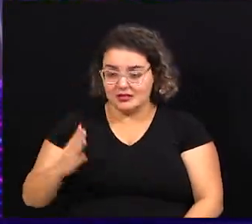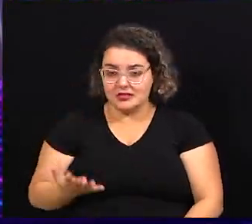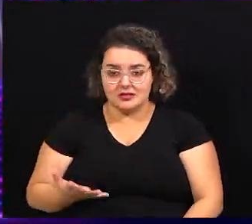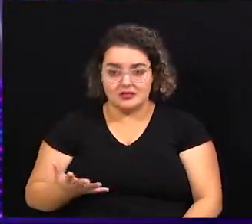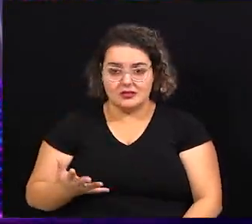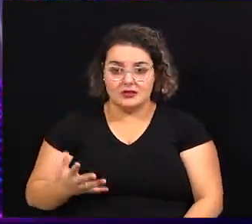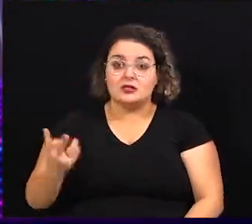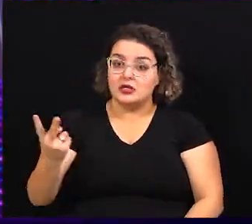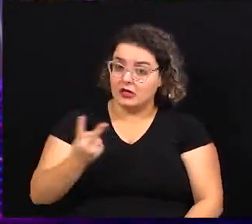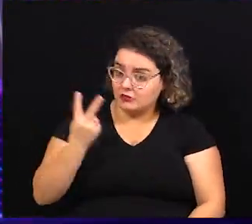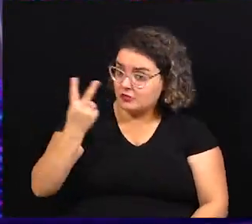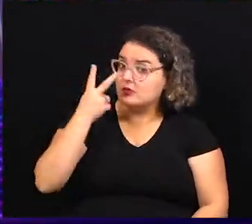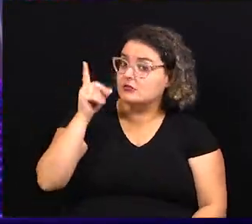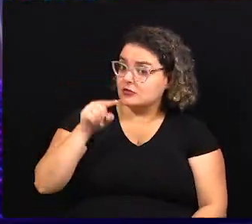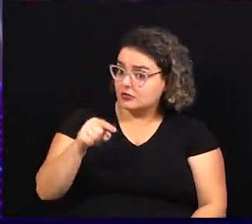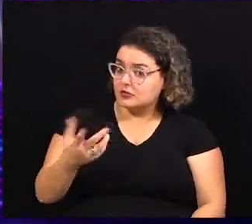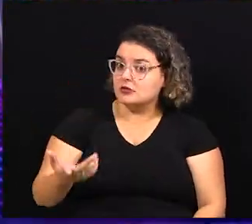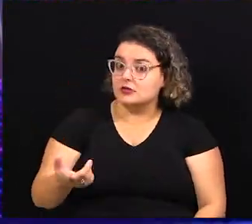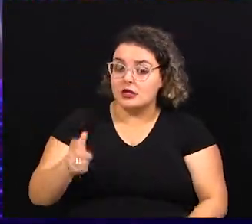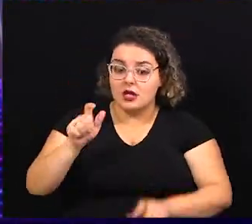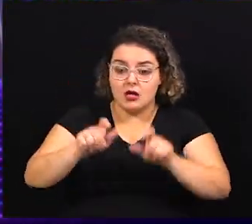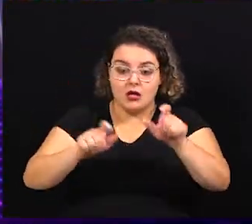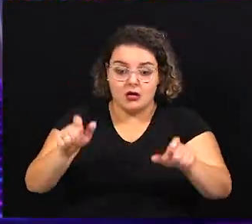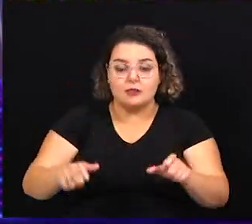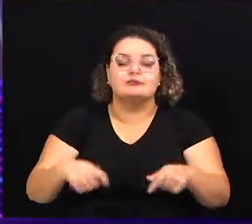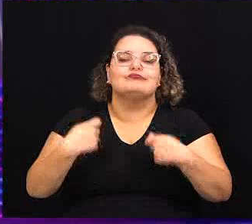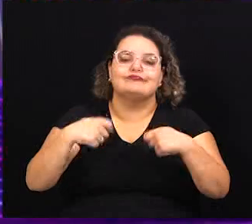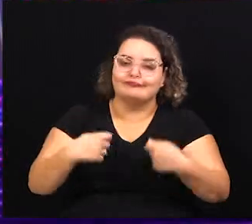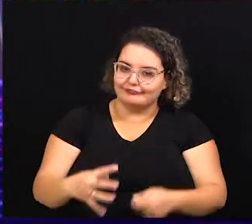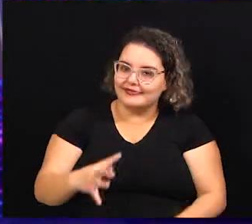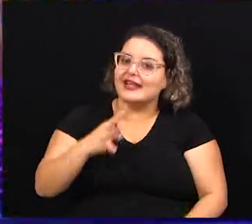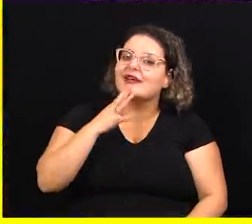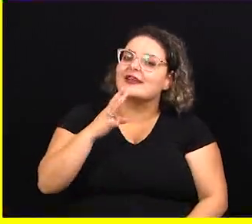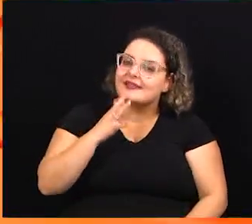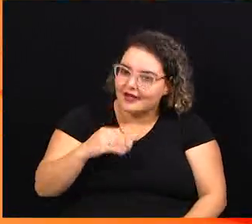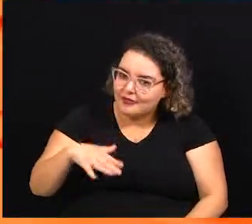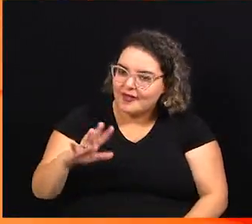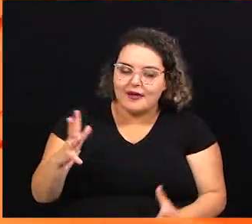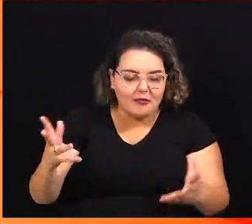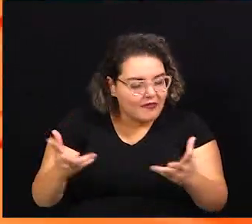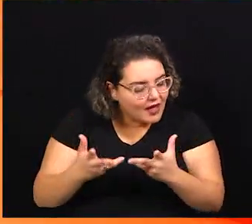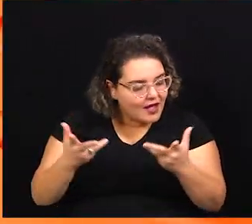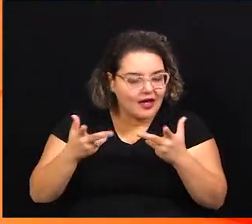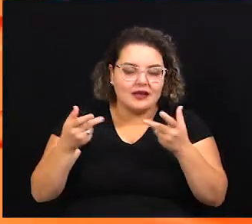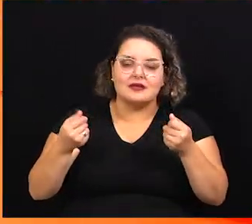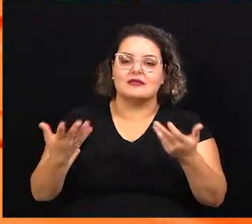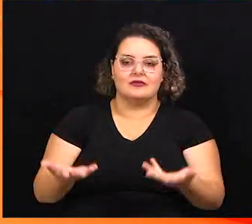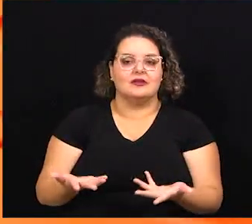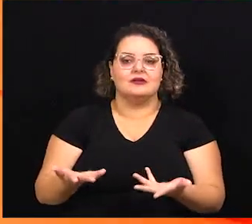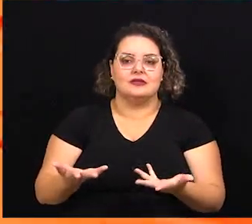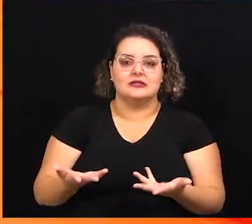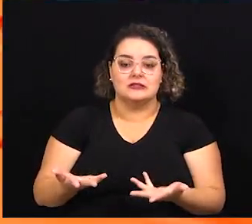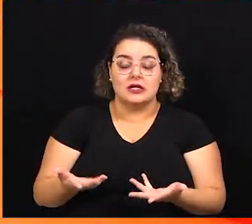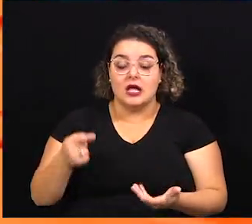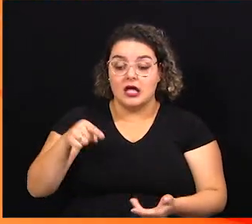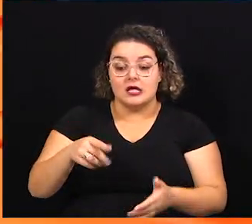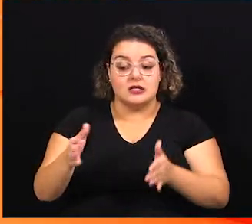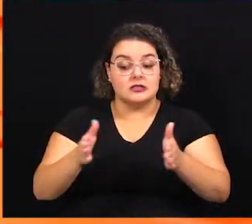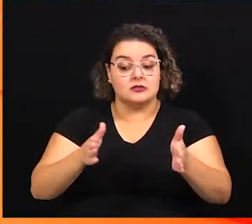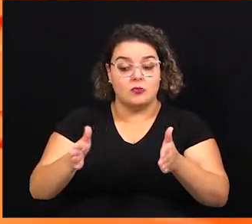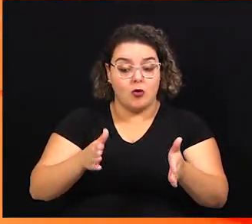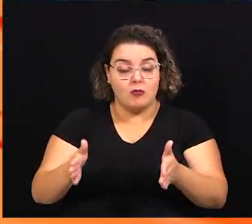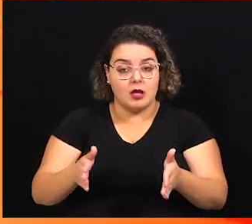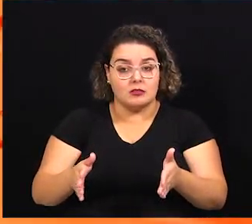obra brasileira que é muito valorizada e que as pessoas têm que conhecer mais essa obra porque é espetacular.